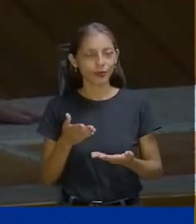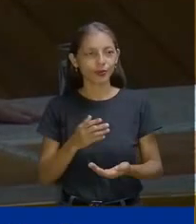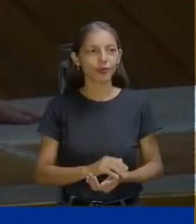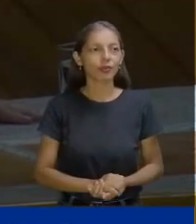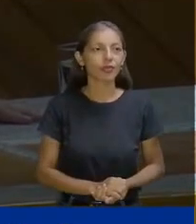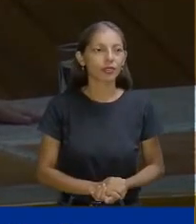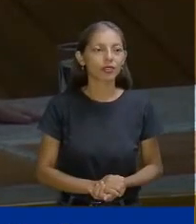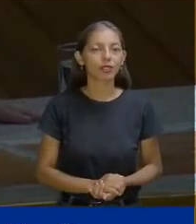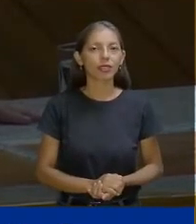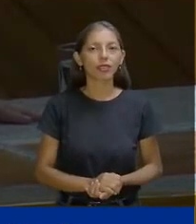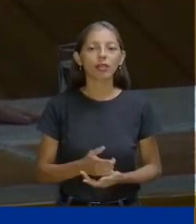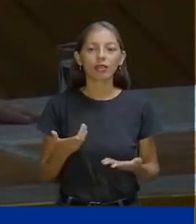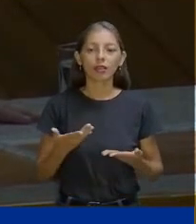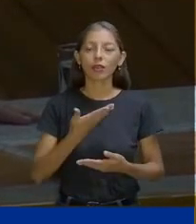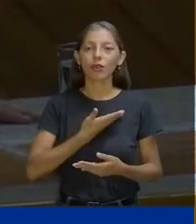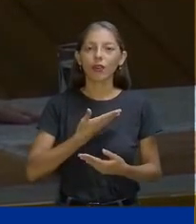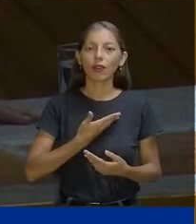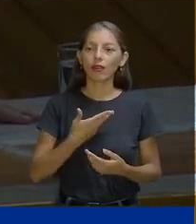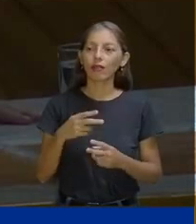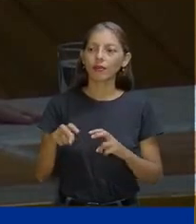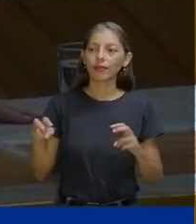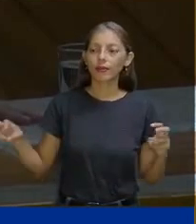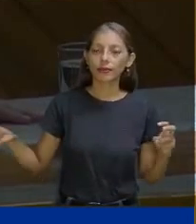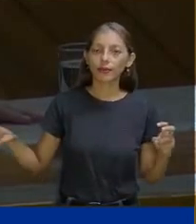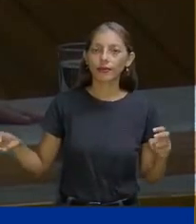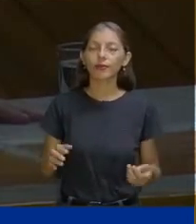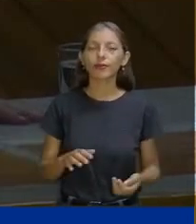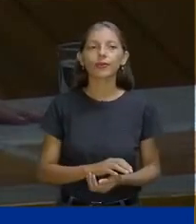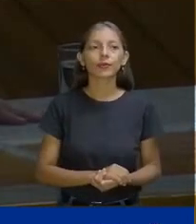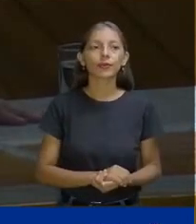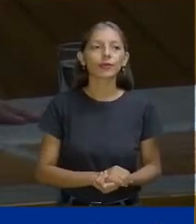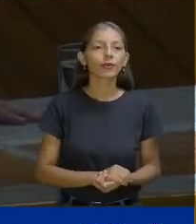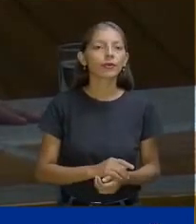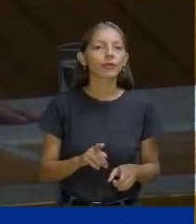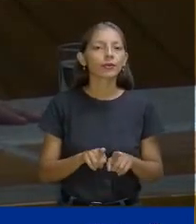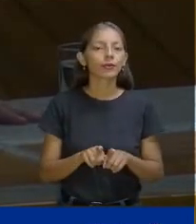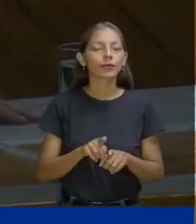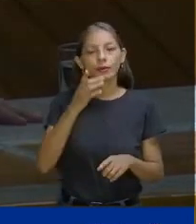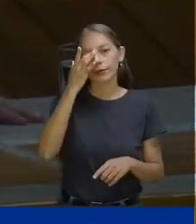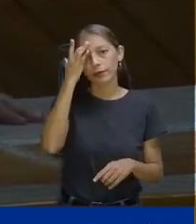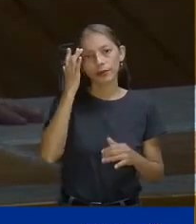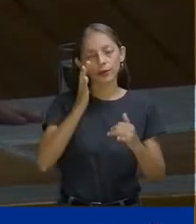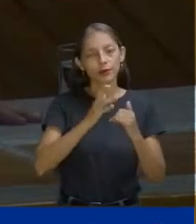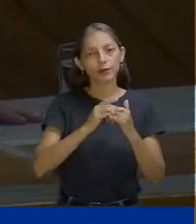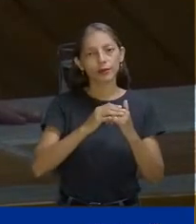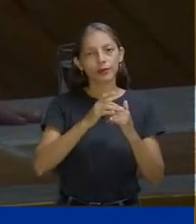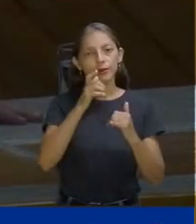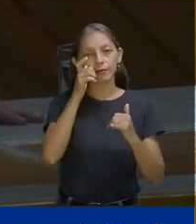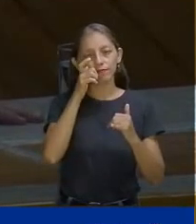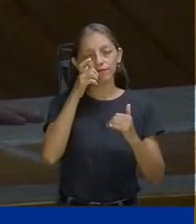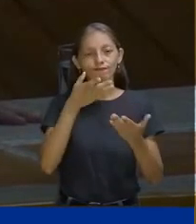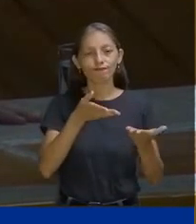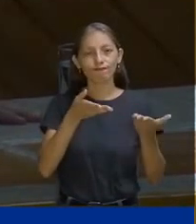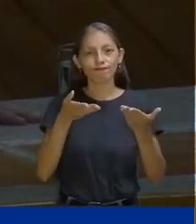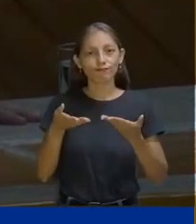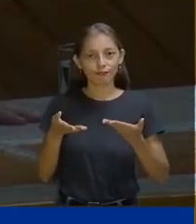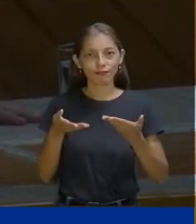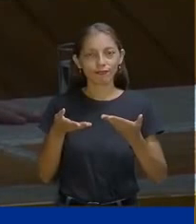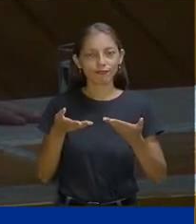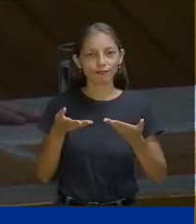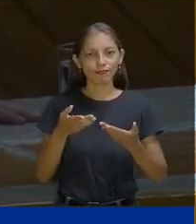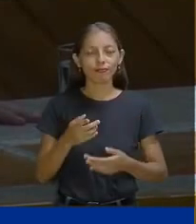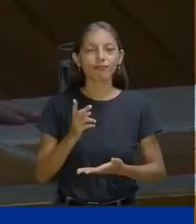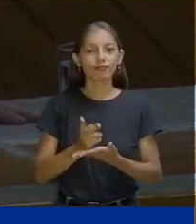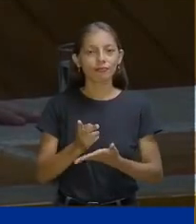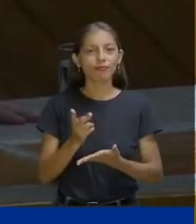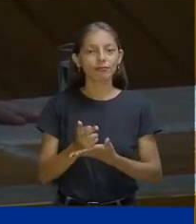EJ. Foco no juiz de direito, Paulo Madeira, de pele clara, cabelos levemente grisalhos, com cavanhaque levemente grisalhos. Os óculos de